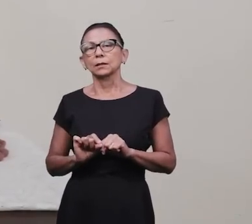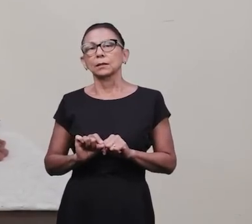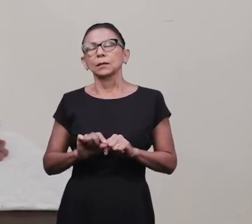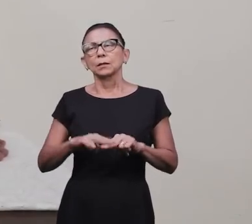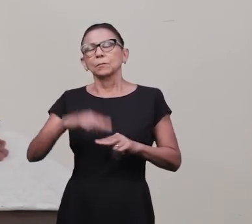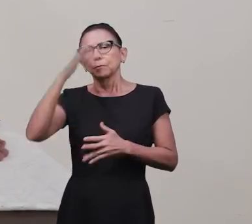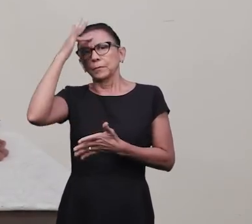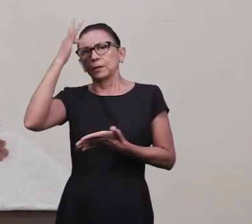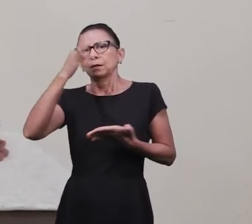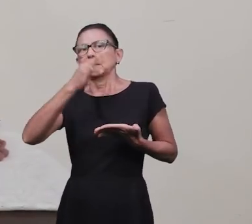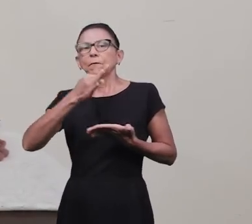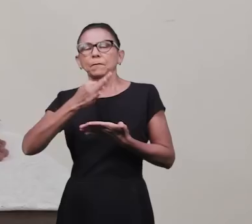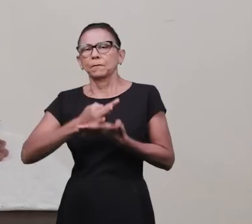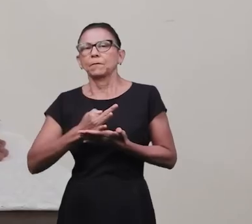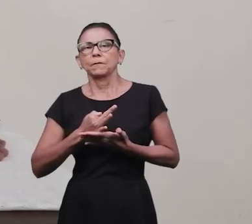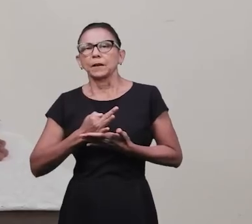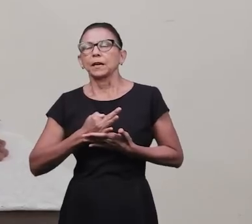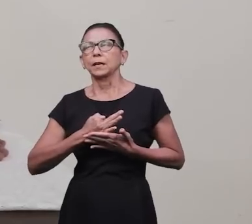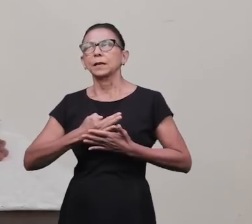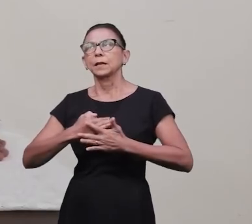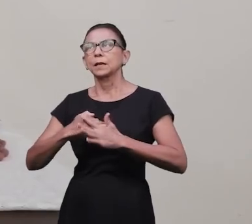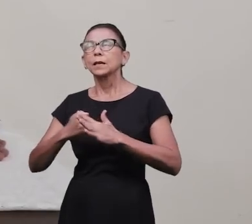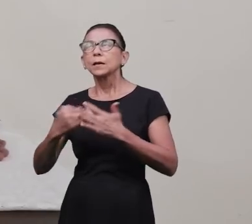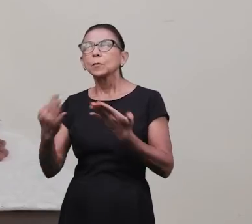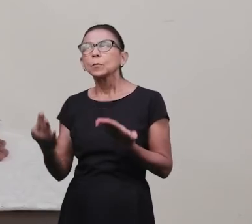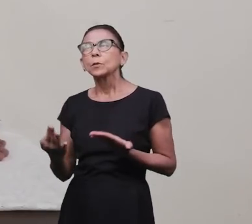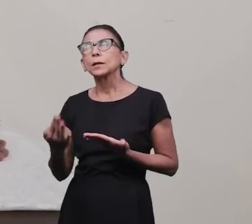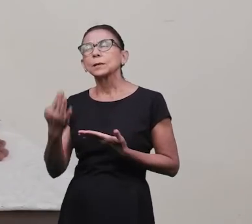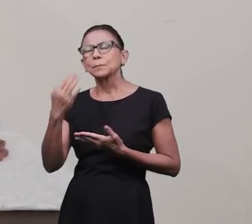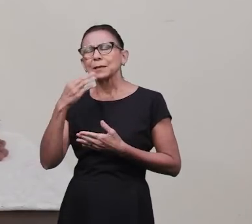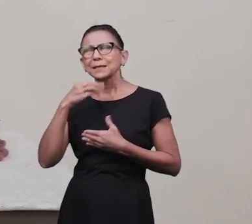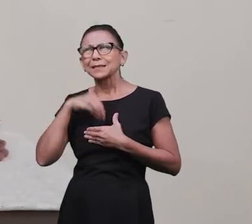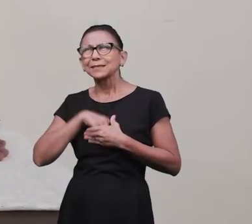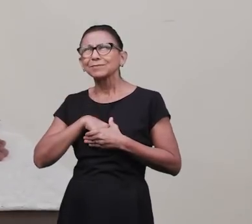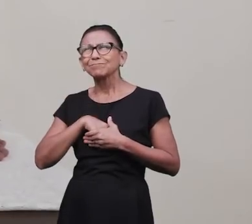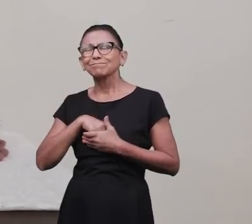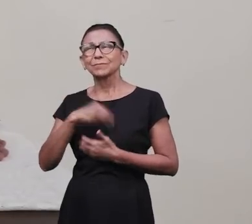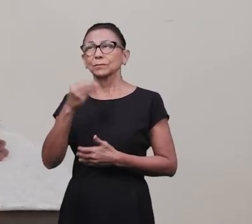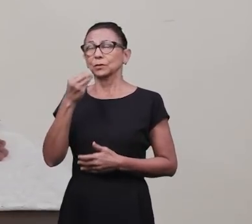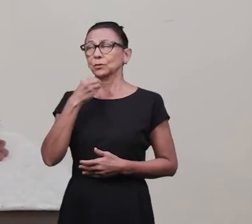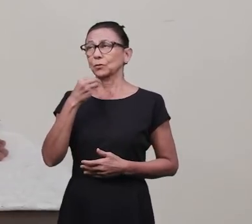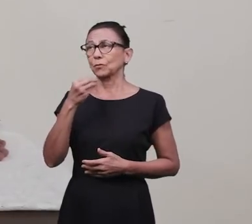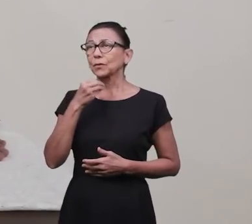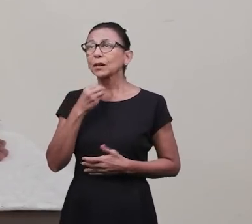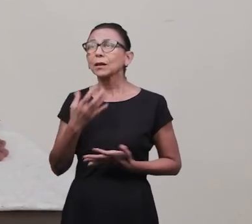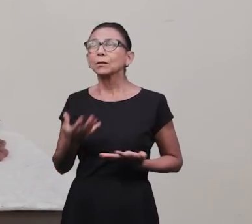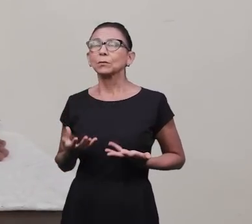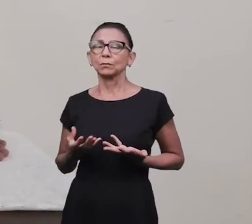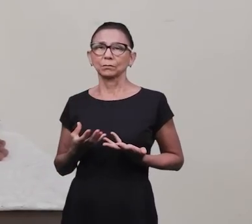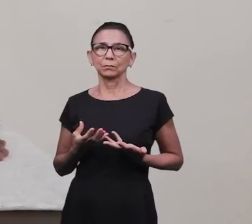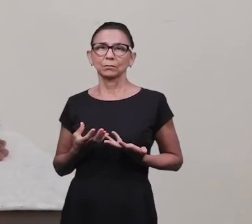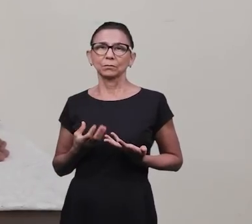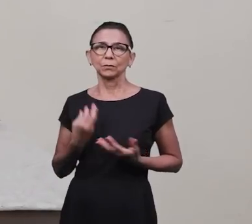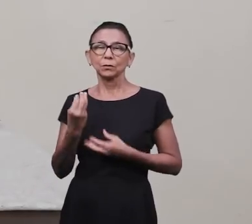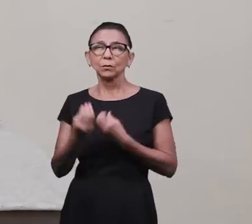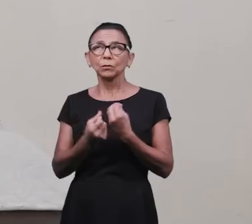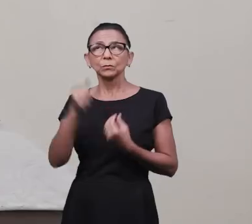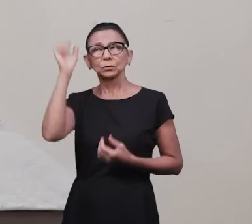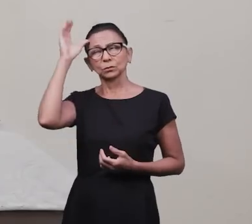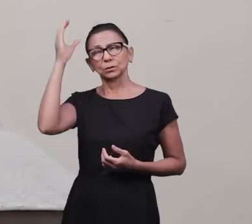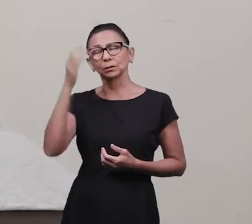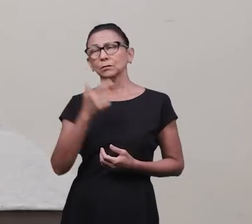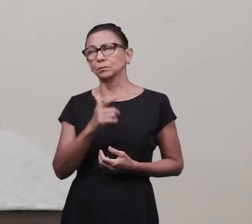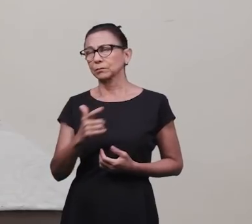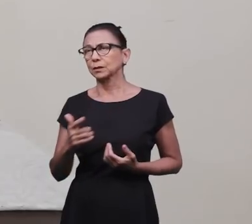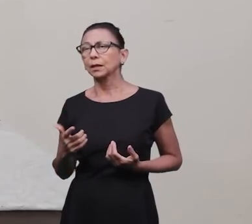a Deus, ele entende, né? Poucas são as minhas forças diante dos meus projetos, porque, na realidade,